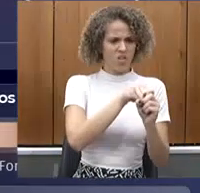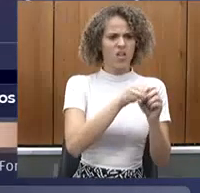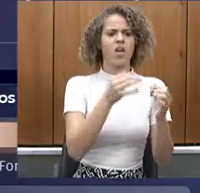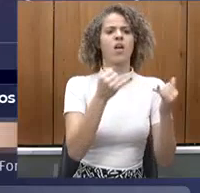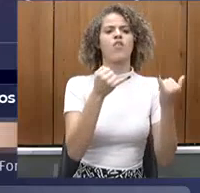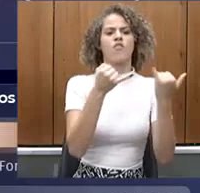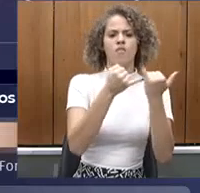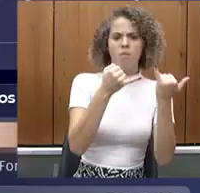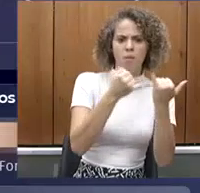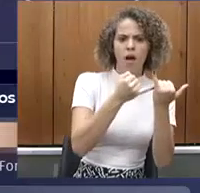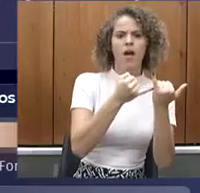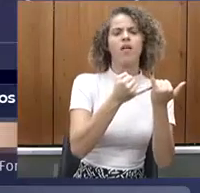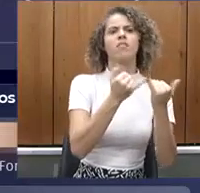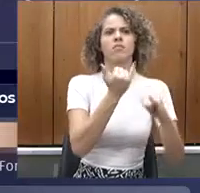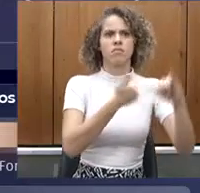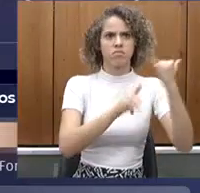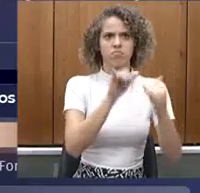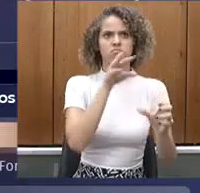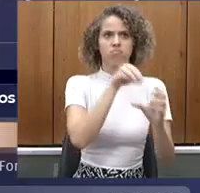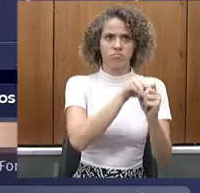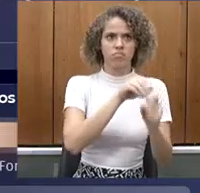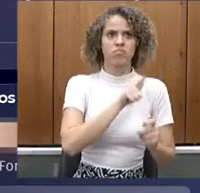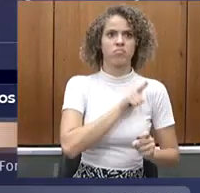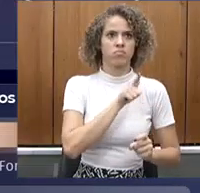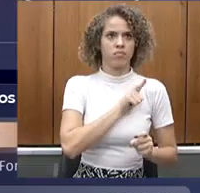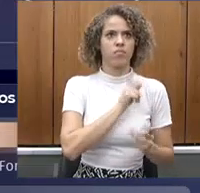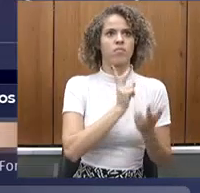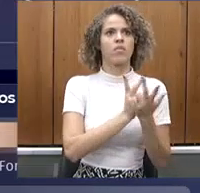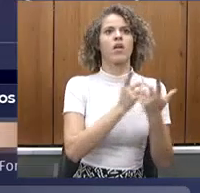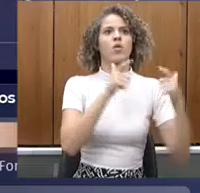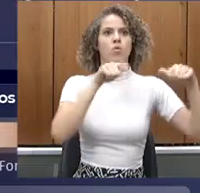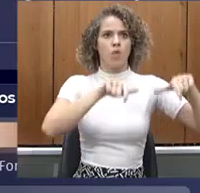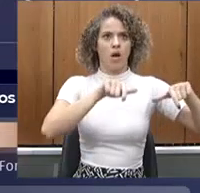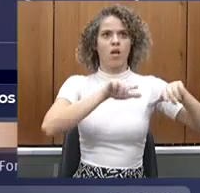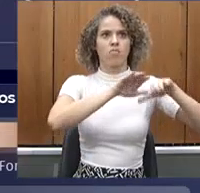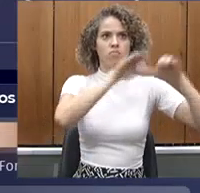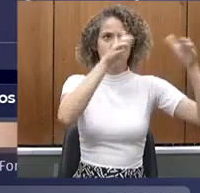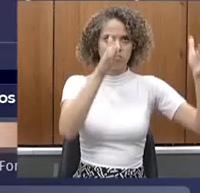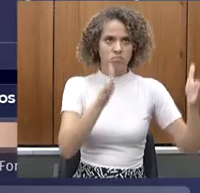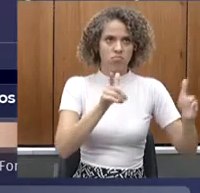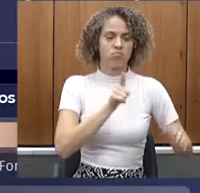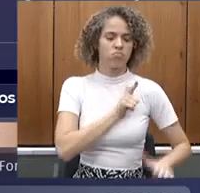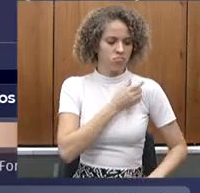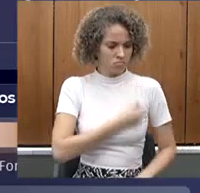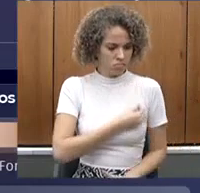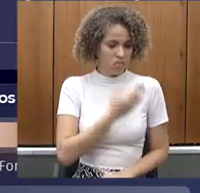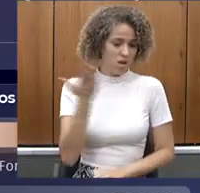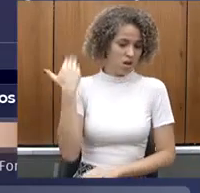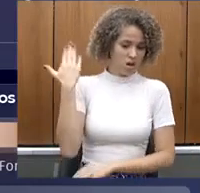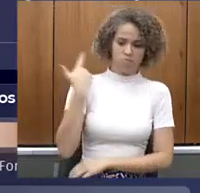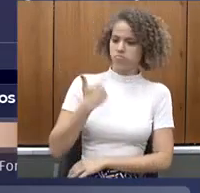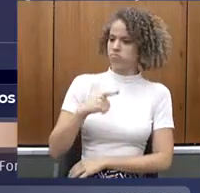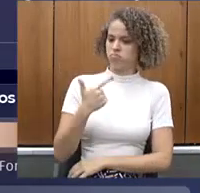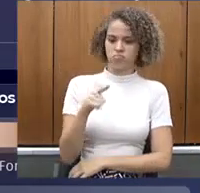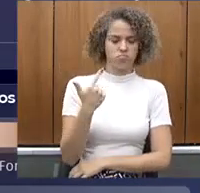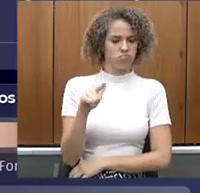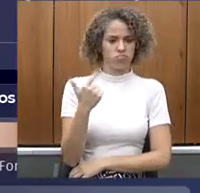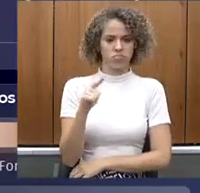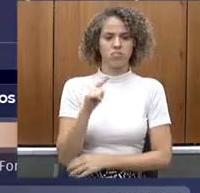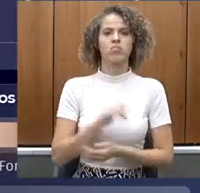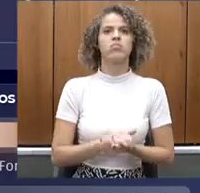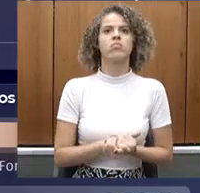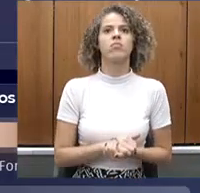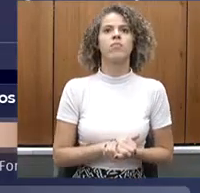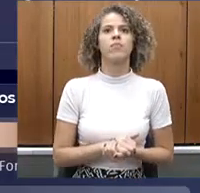é pelo menos uma quadra coberta né muitos deles lá não tinham também